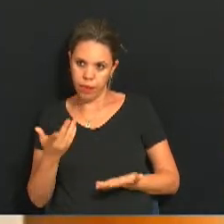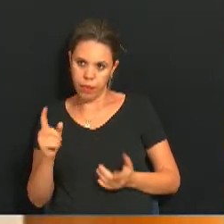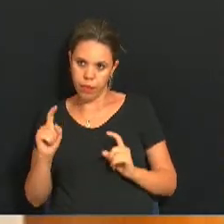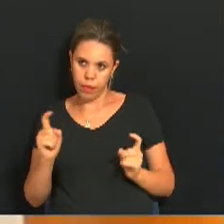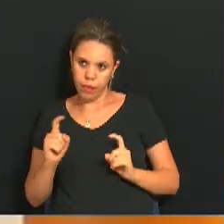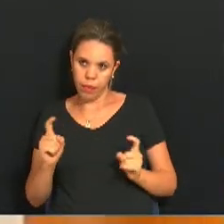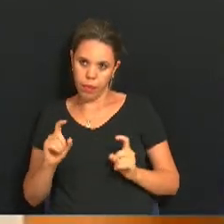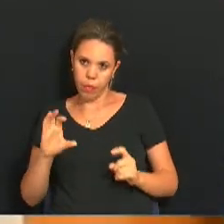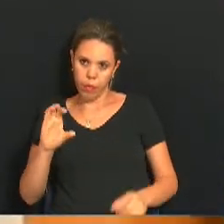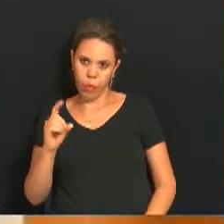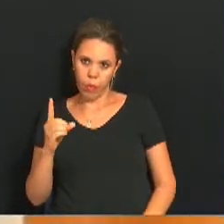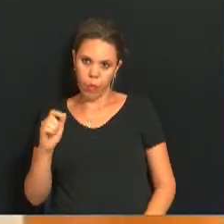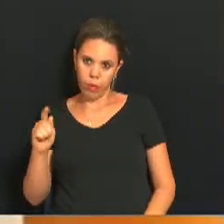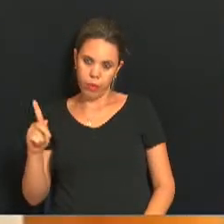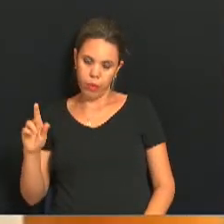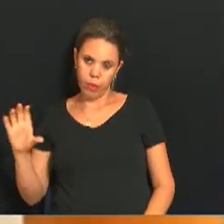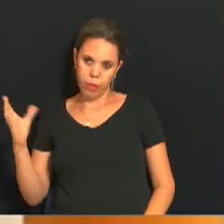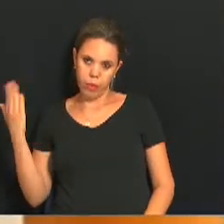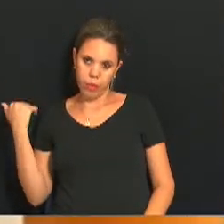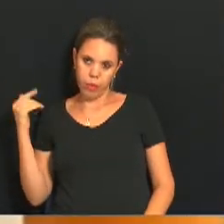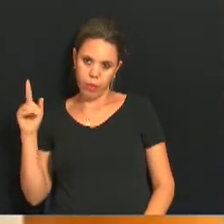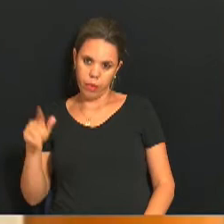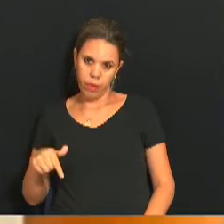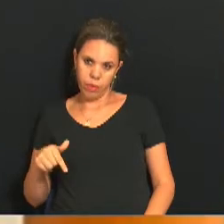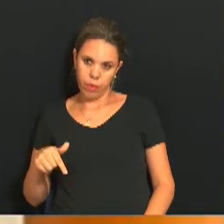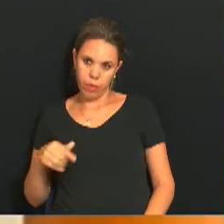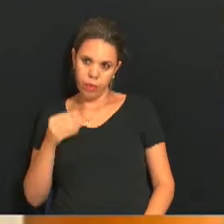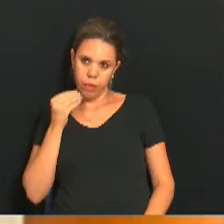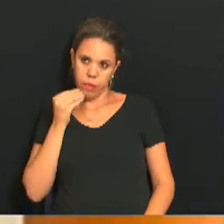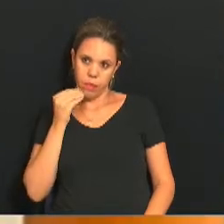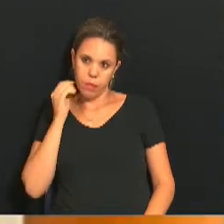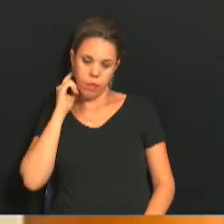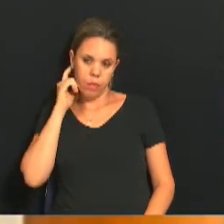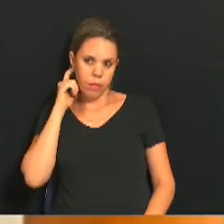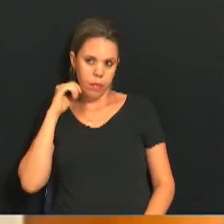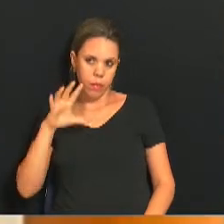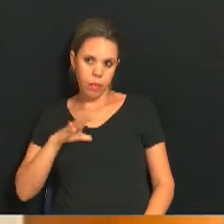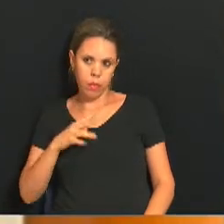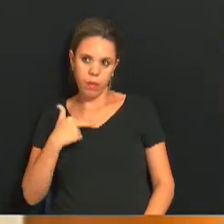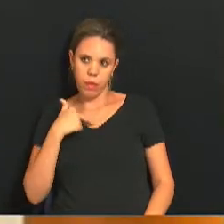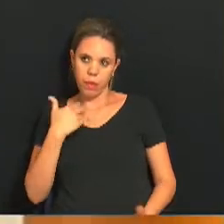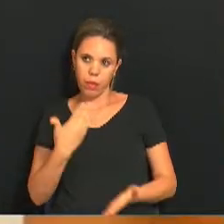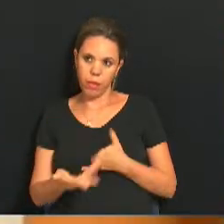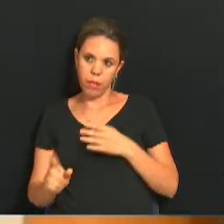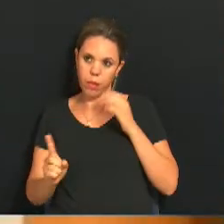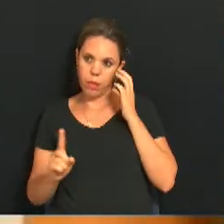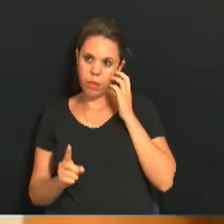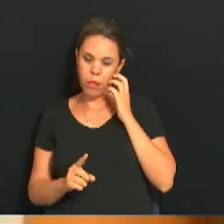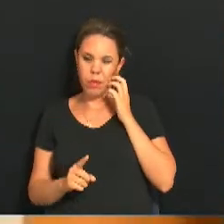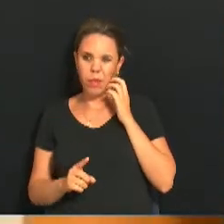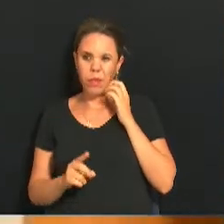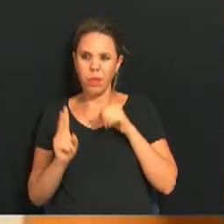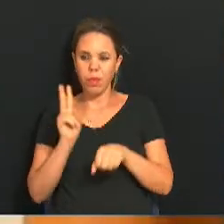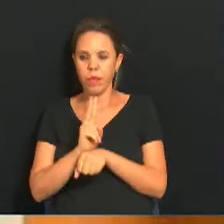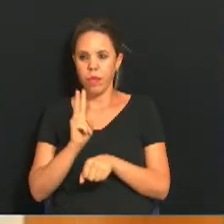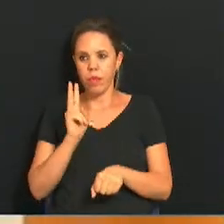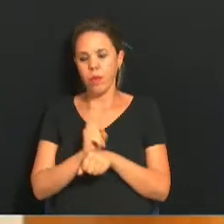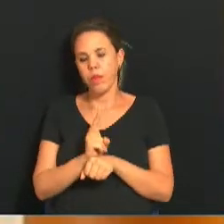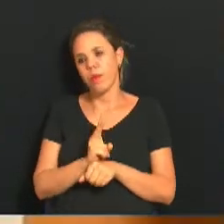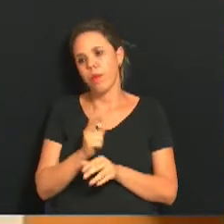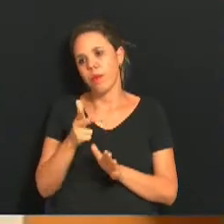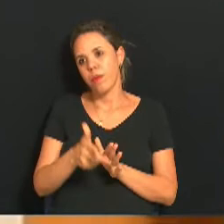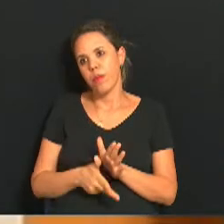no coletar talvez essa é uma oportunidade que a cidade não pode perder e preservar esse patrimônio